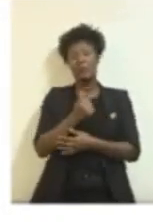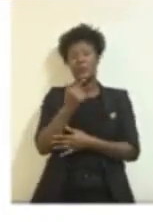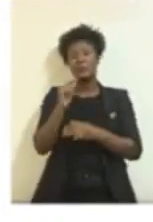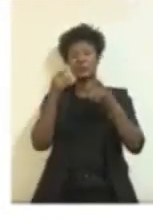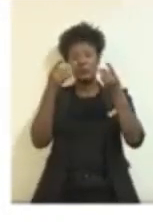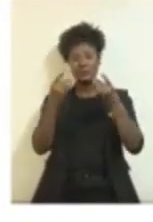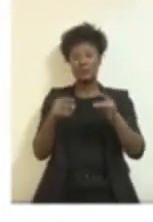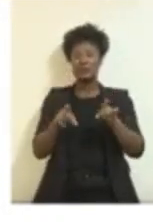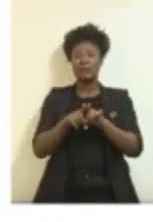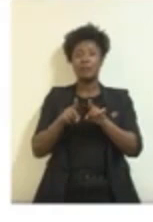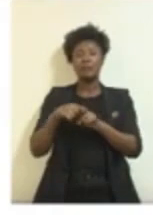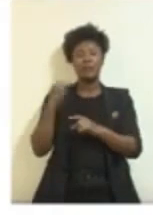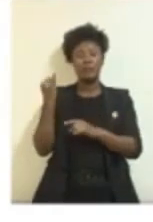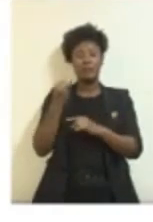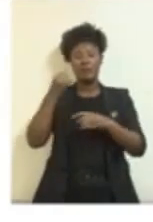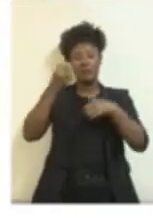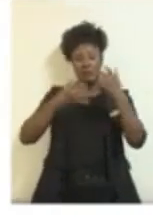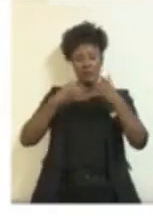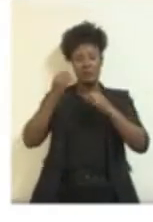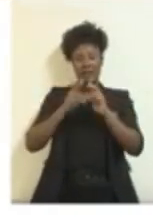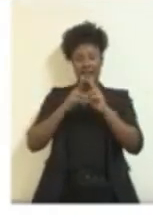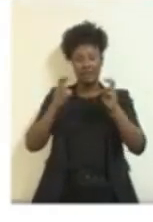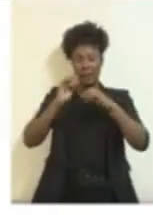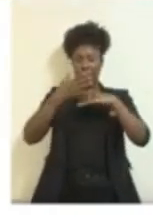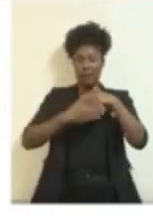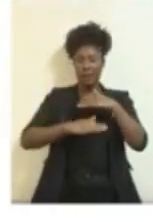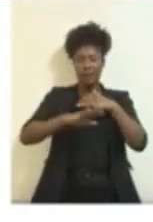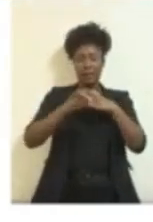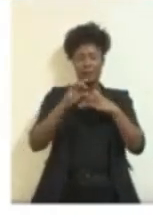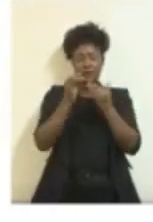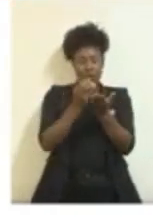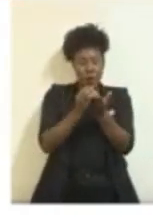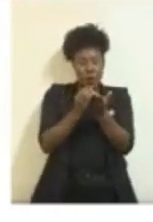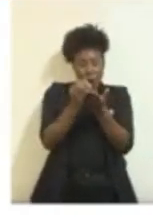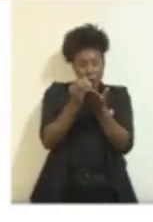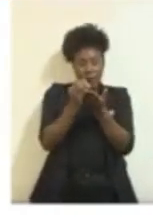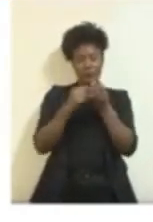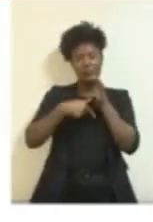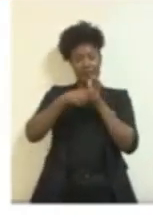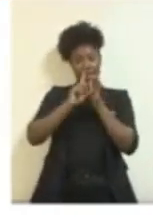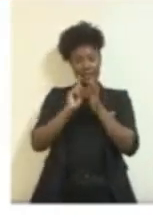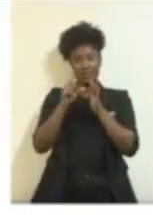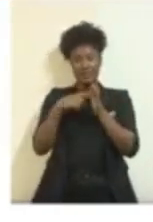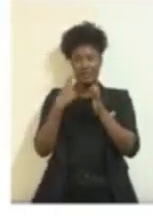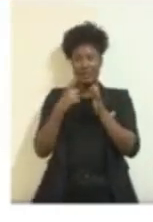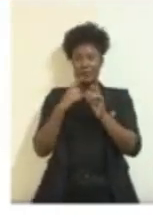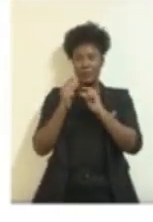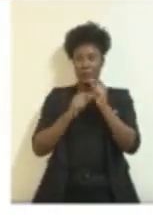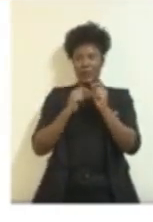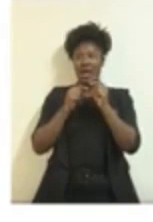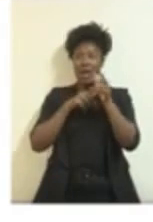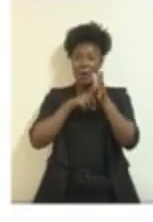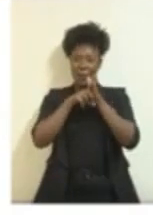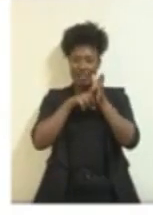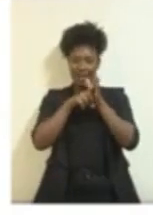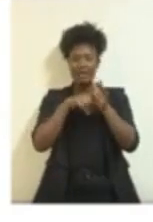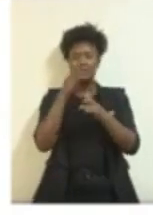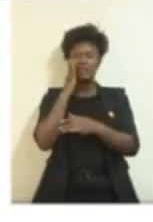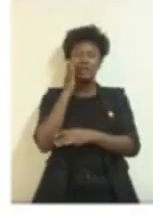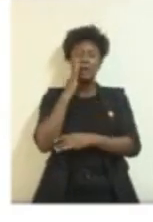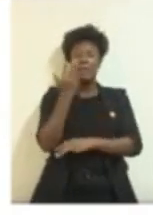falei dessa grande região onde o Pampa é apenas uma ponta, a gente fez uma análise aqui dos centros de endemismo das plantas,